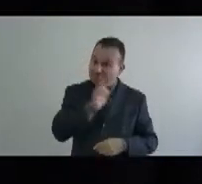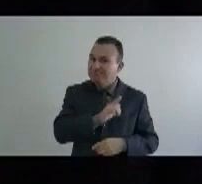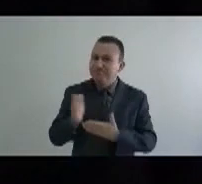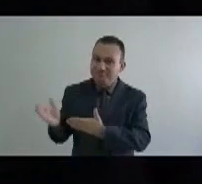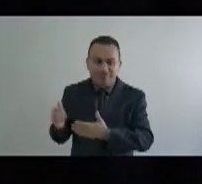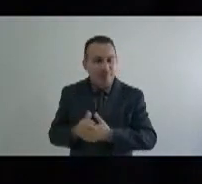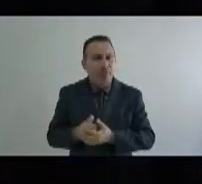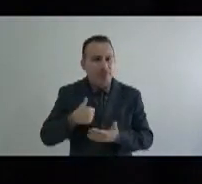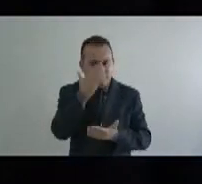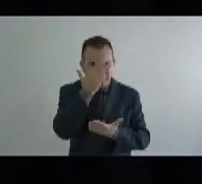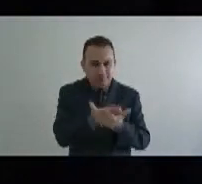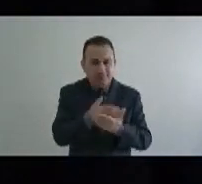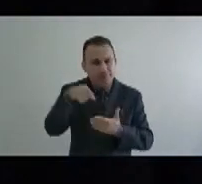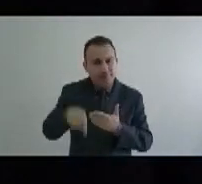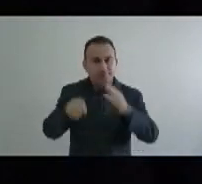que este Tribunal de Contas